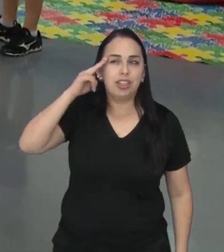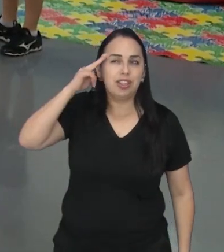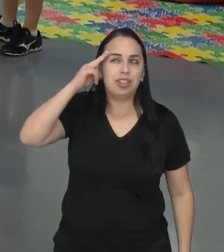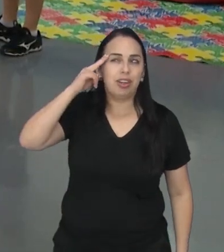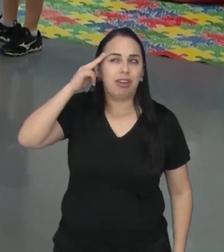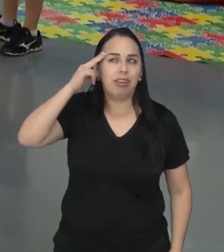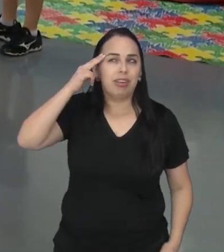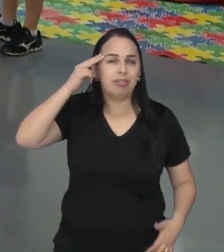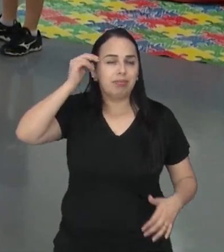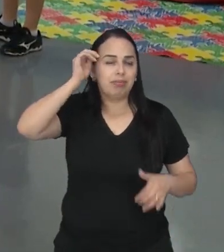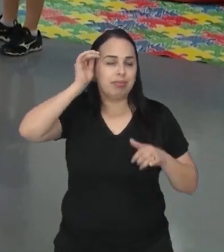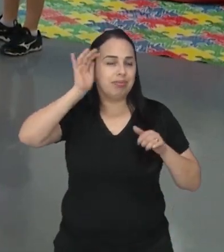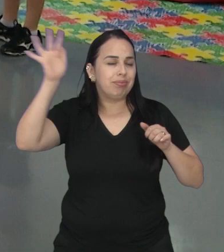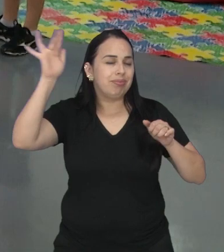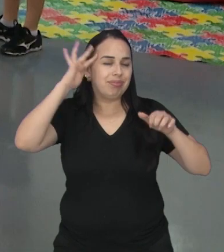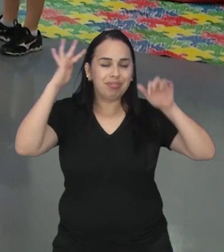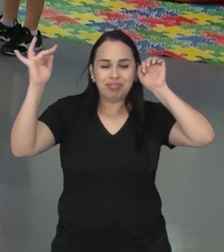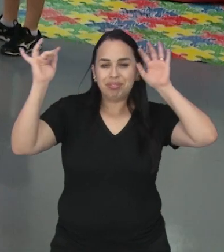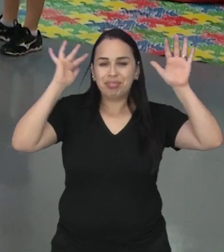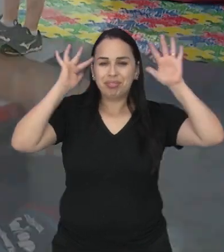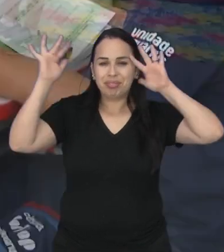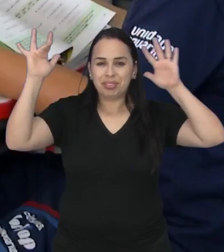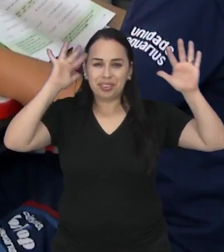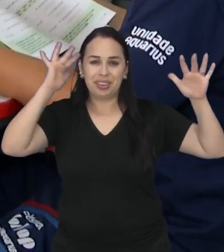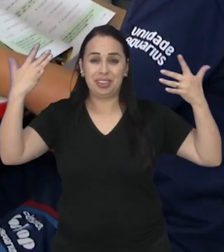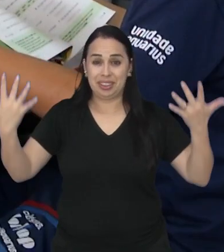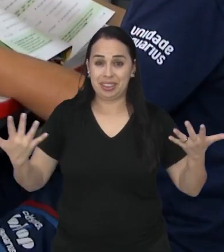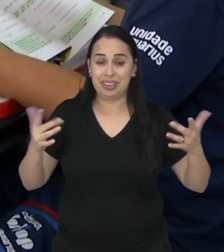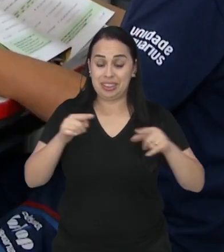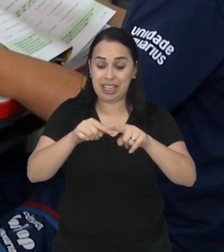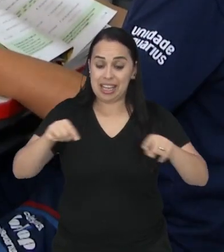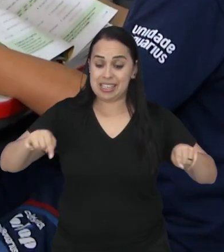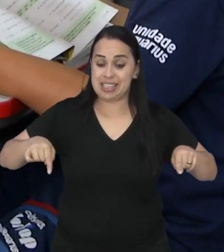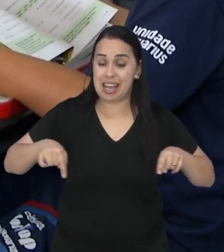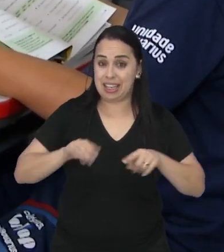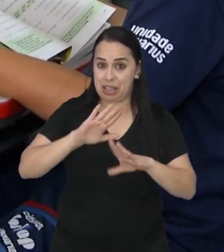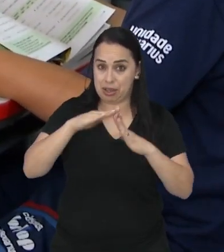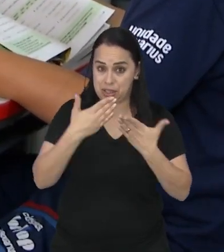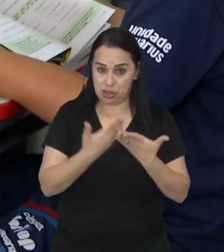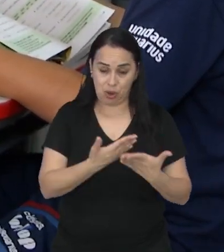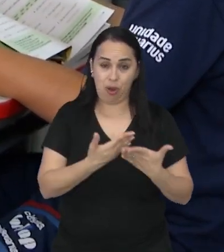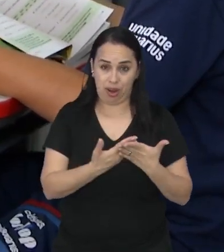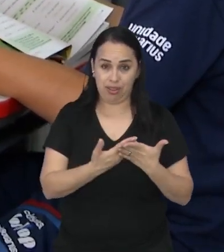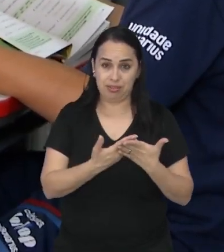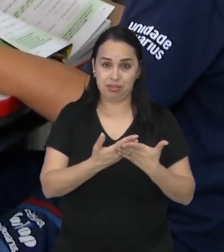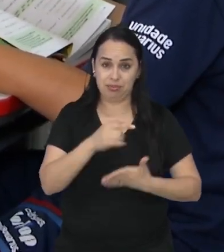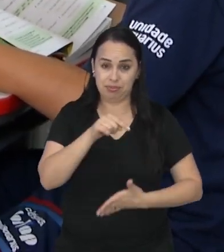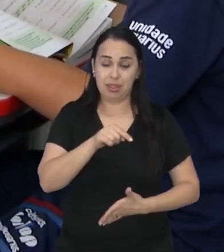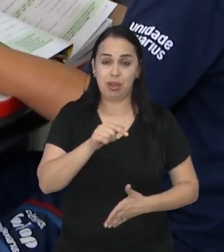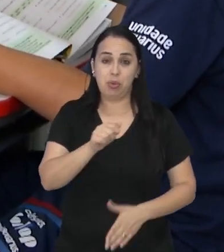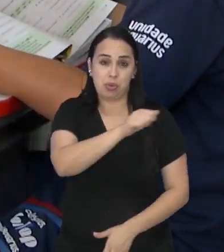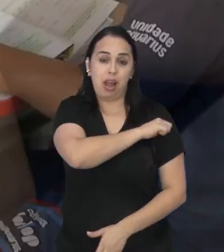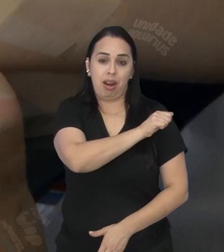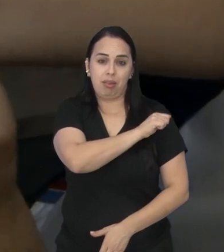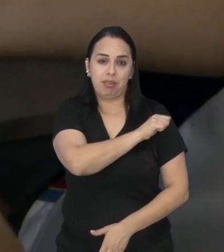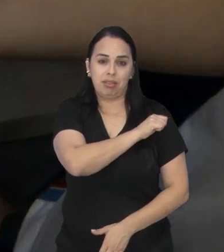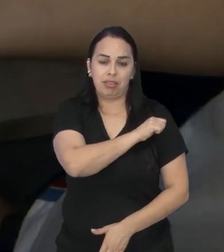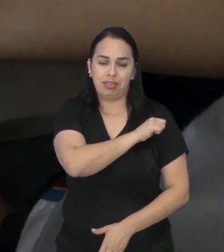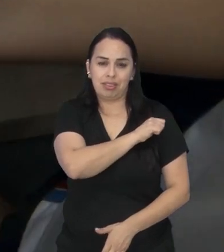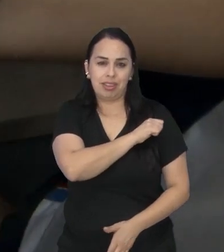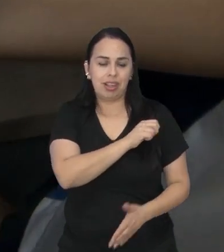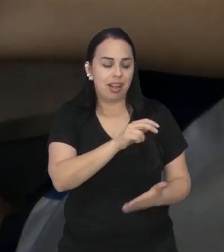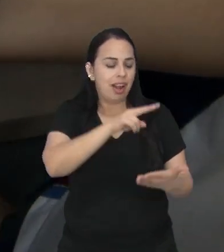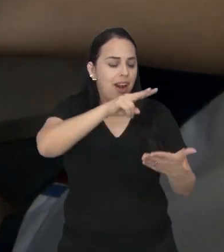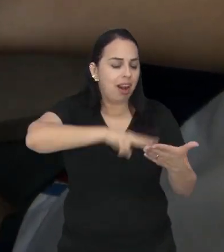Criar histórias e soltar a imaginação. Na sala desta escola, da zona oeste de São José dos Campos, os